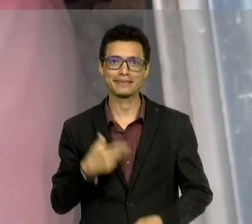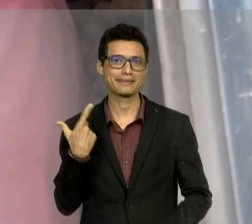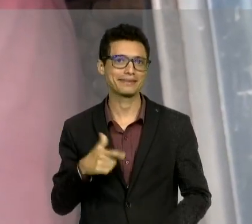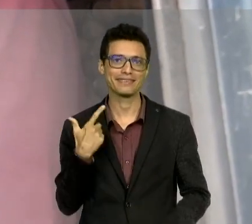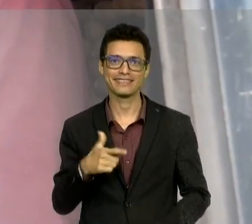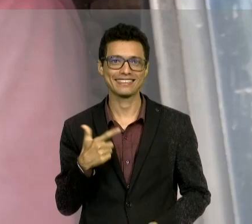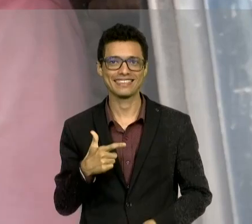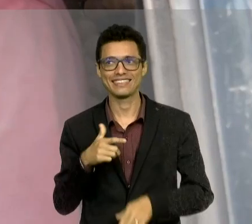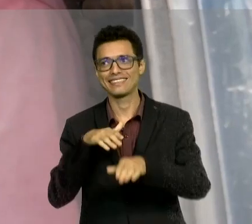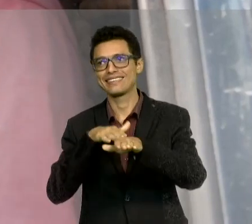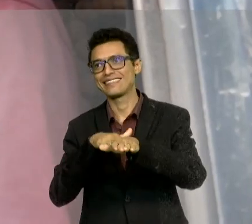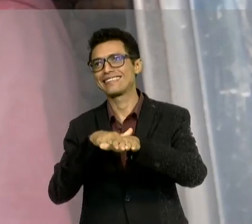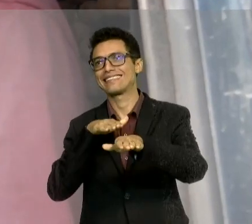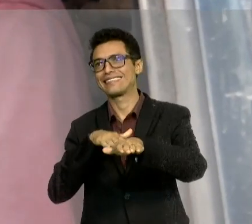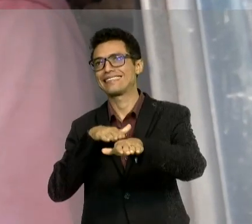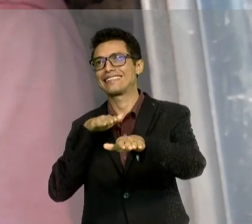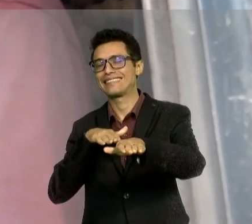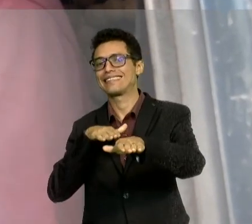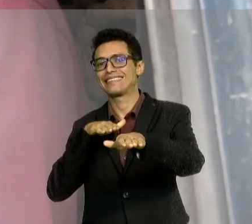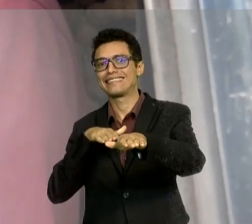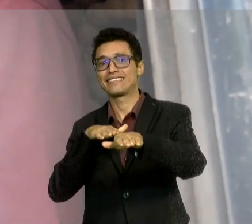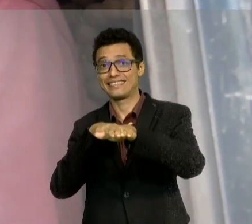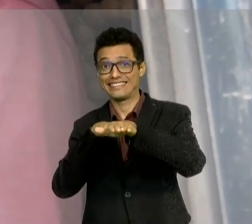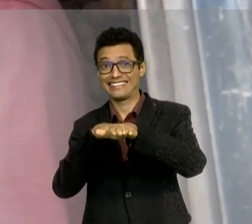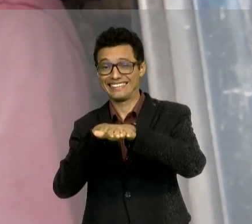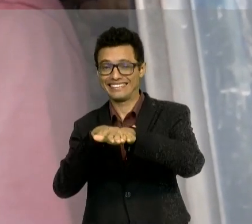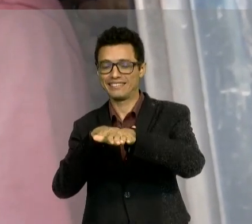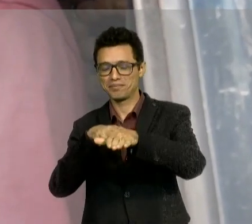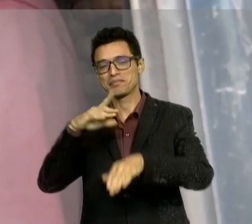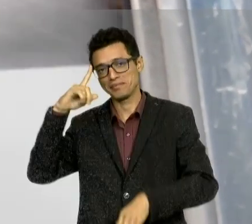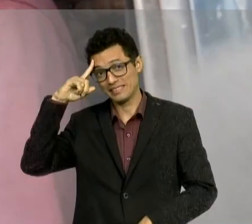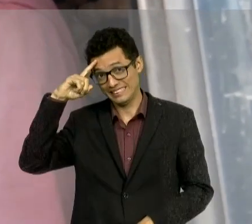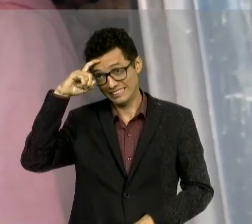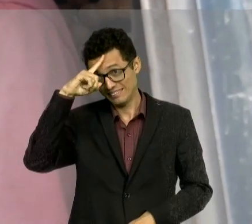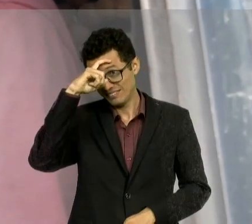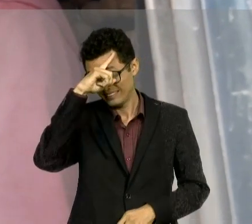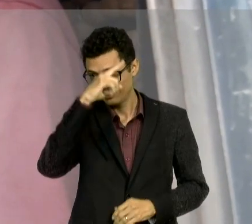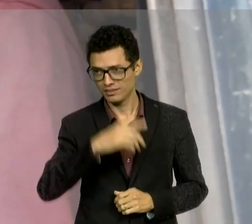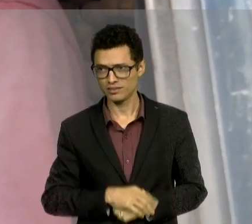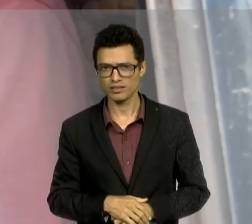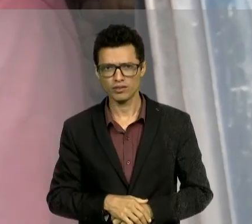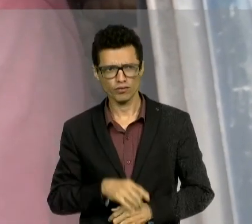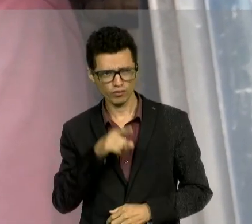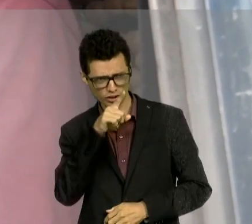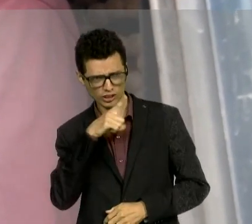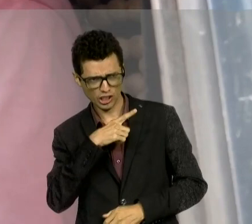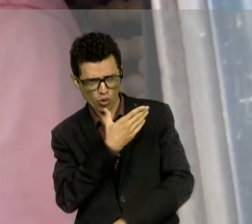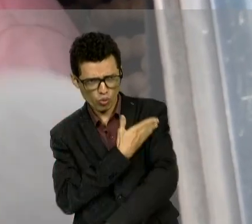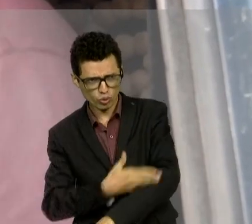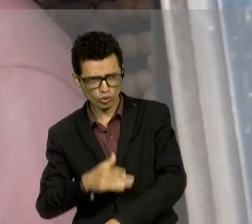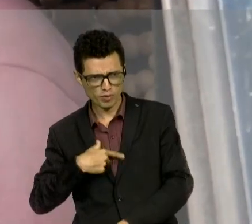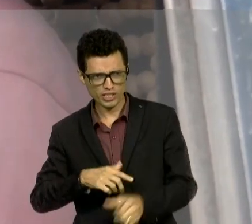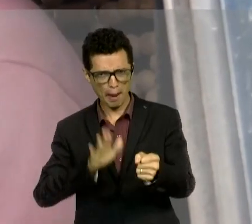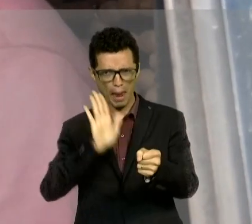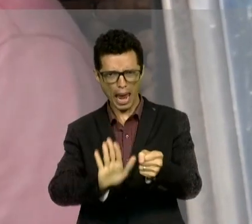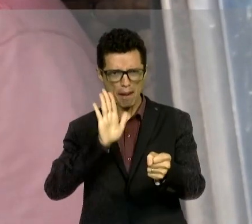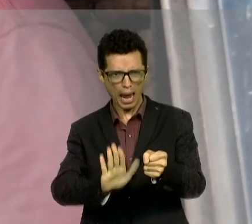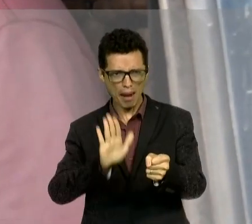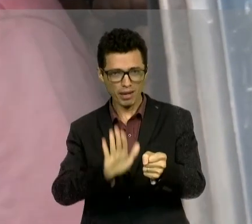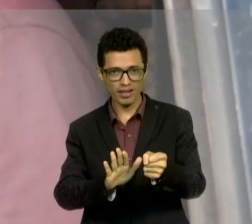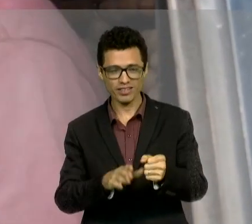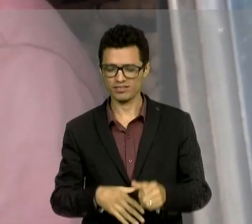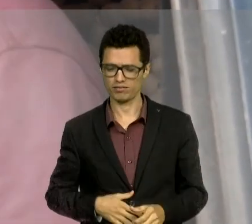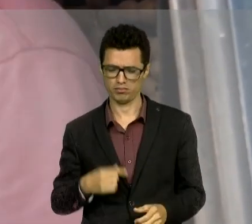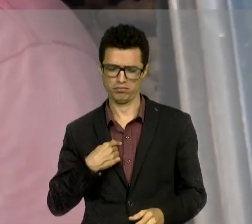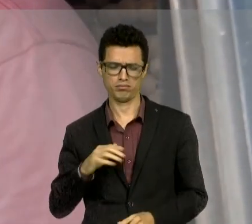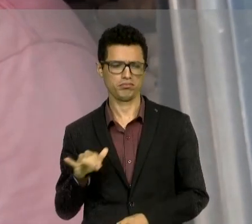né? Desengarrafamento é complicado pra gente. Aí o senhor costuma buzinar pro motorista da frente para sair, não, pedir passagem? Não dou pressão,